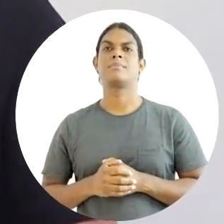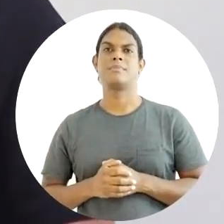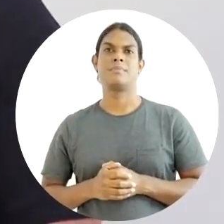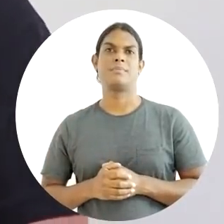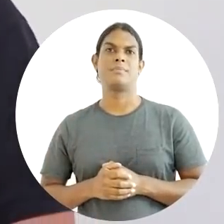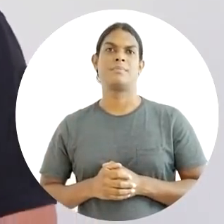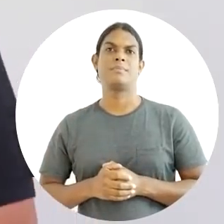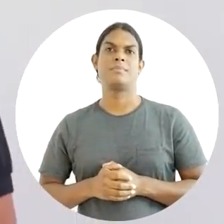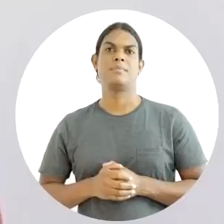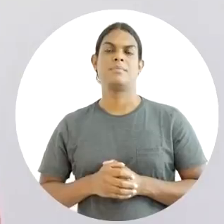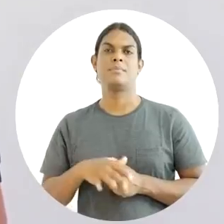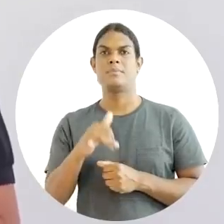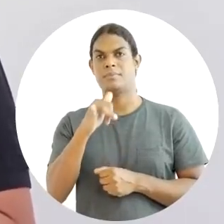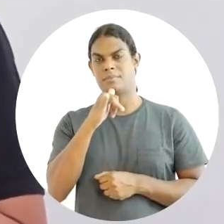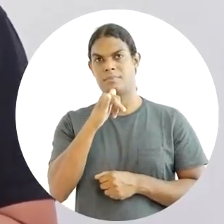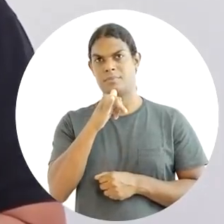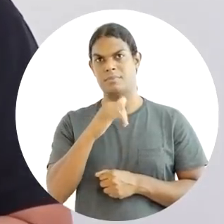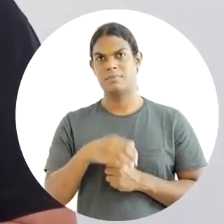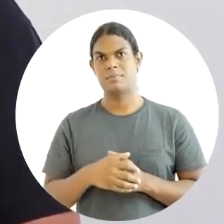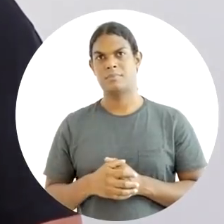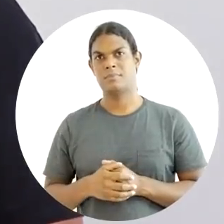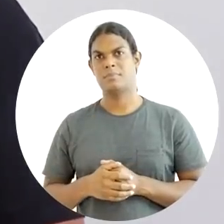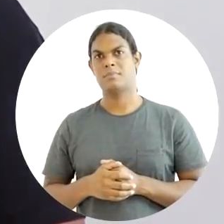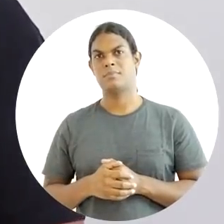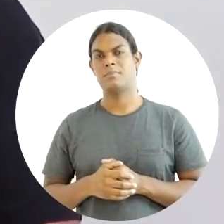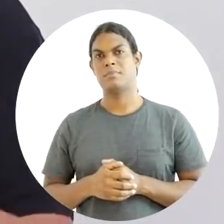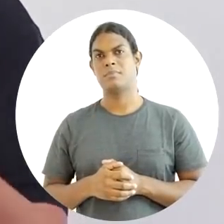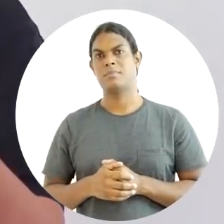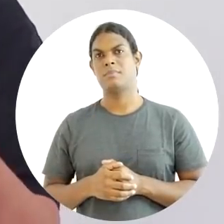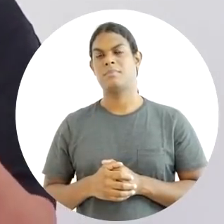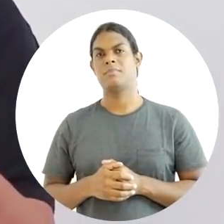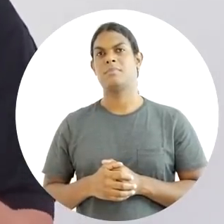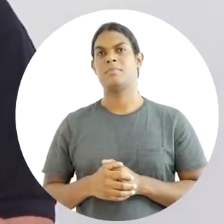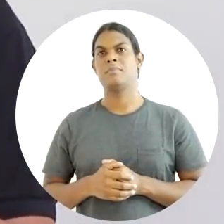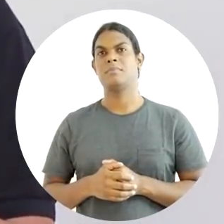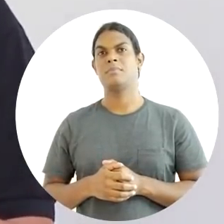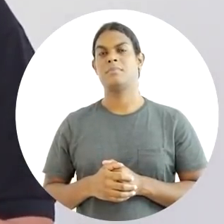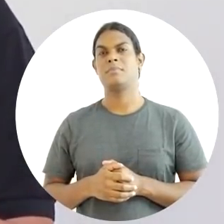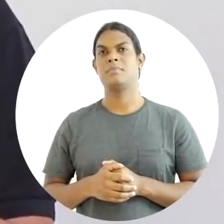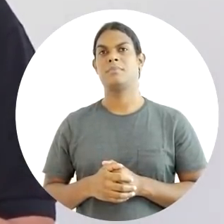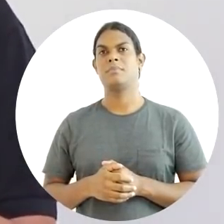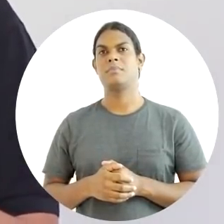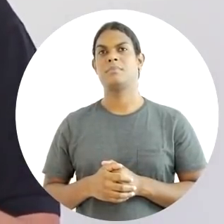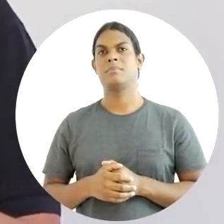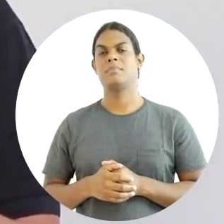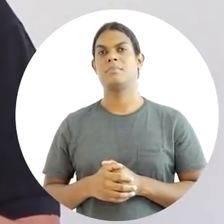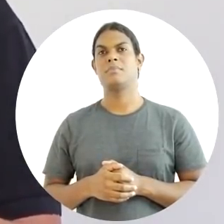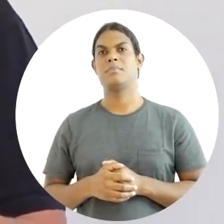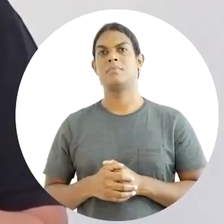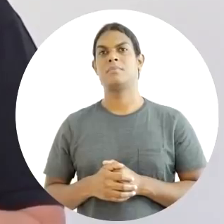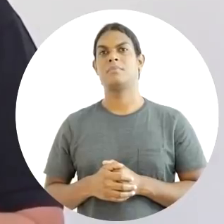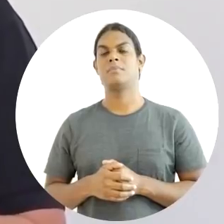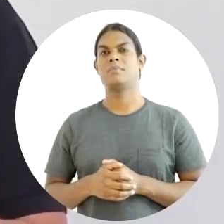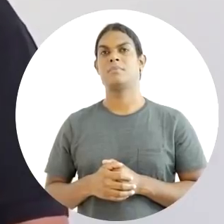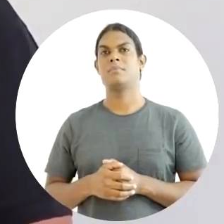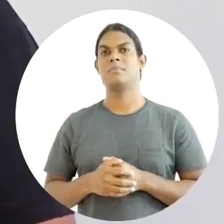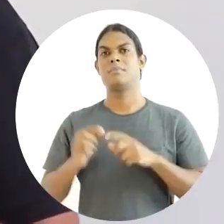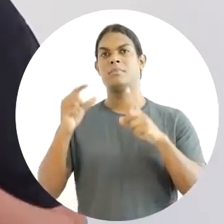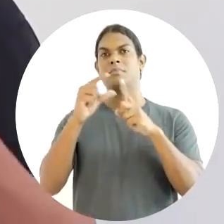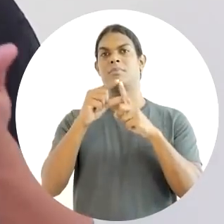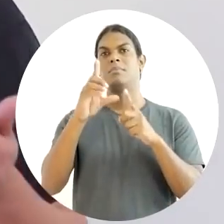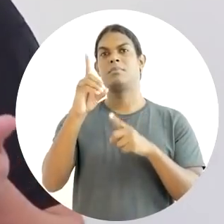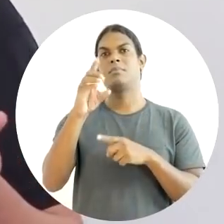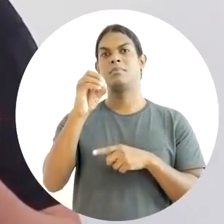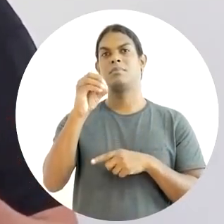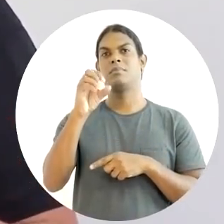Ok? Por exemplo, a gente tem overdose. Nós temos a palavra dose, né? Dose. E aí você